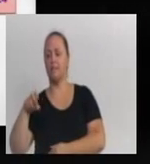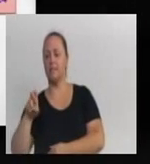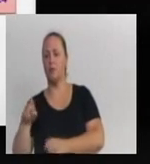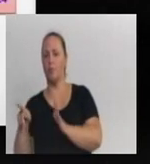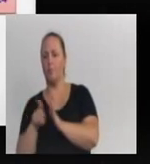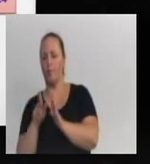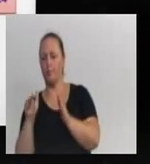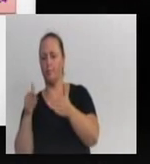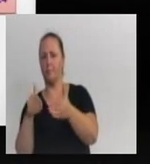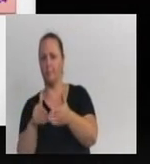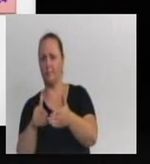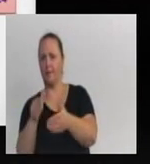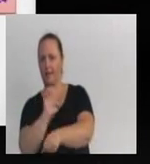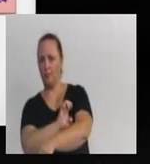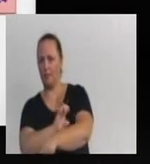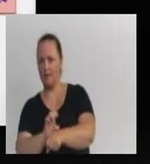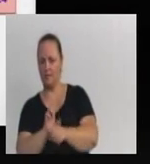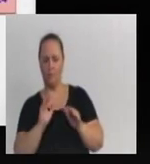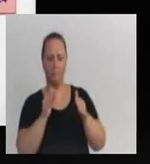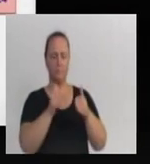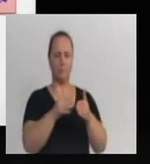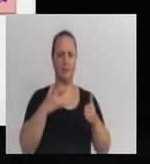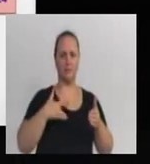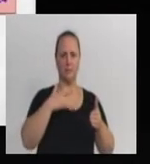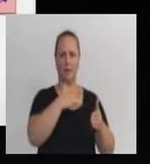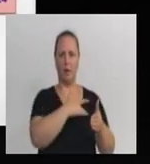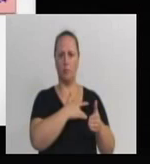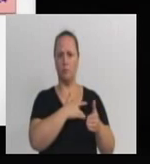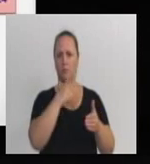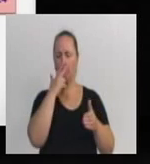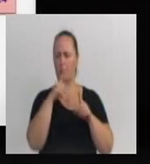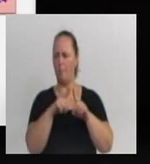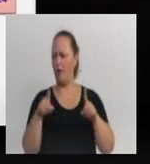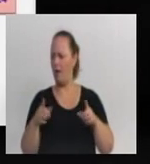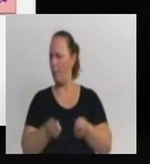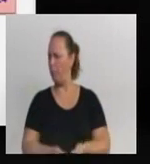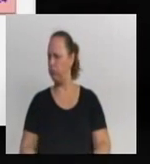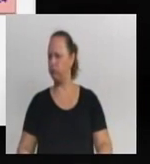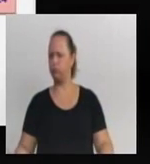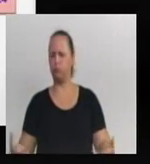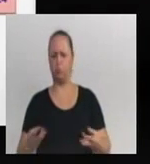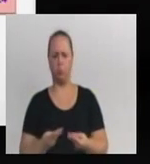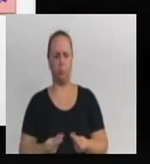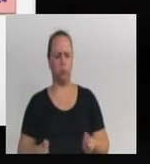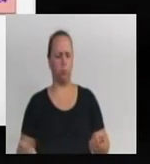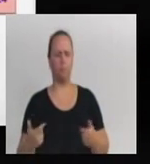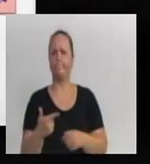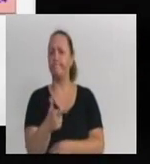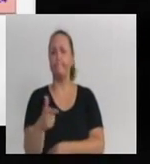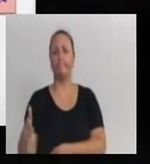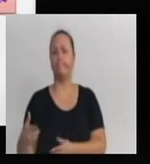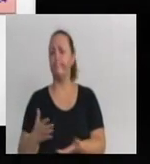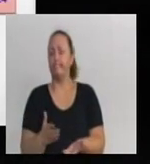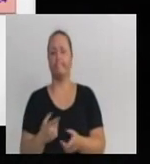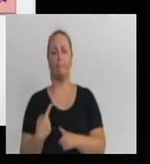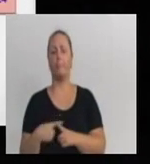vem. Por isso não tem creche. Por isso tem dificuldade em avançar na saúde. Eu peguei aqui,